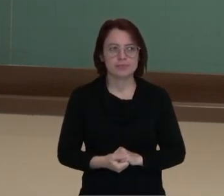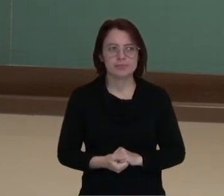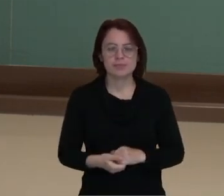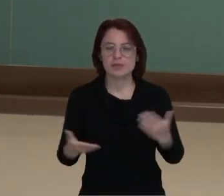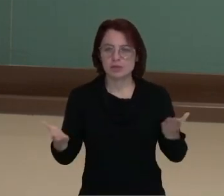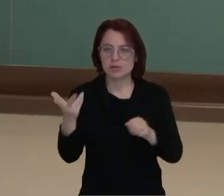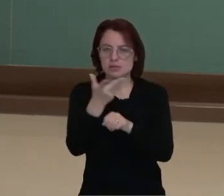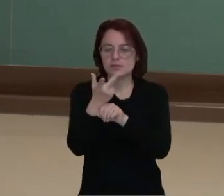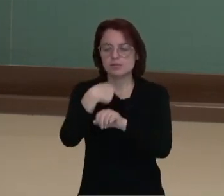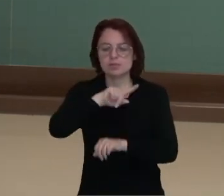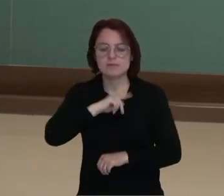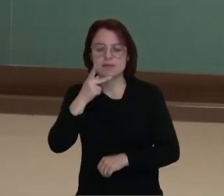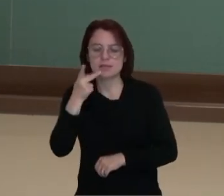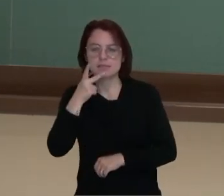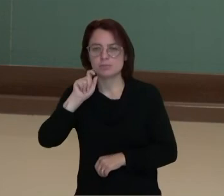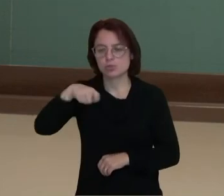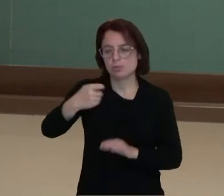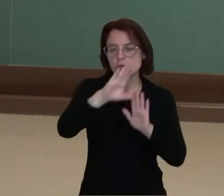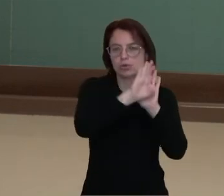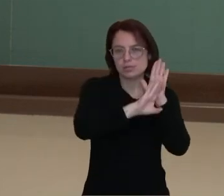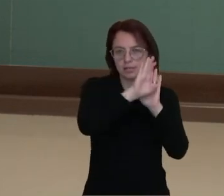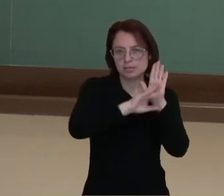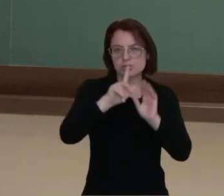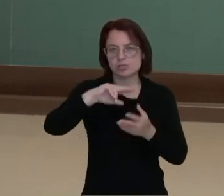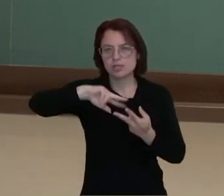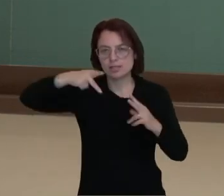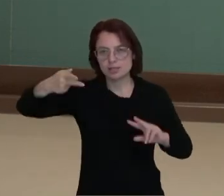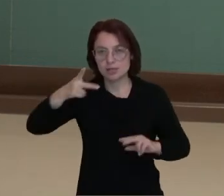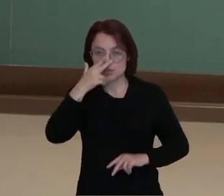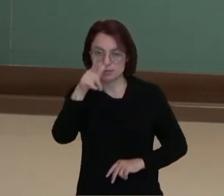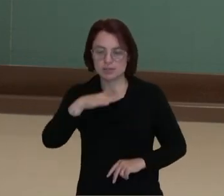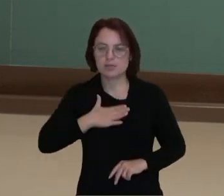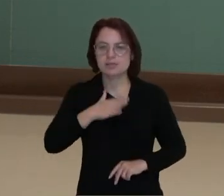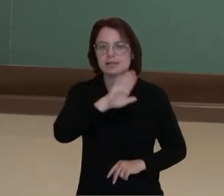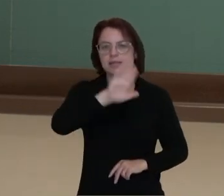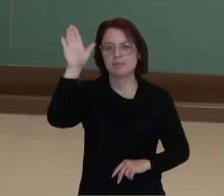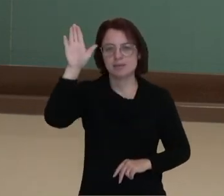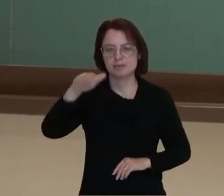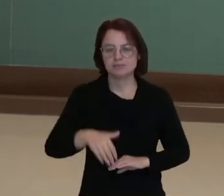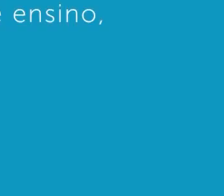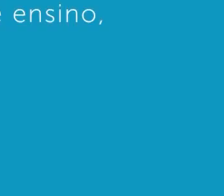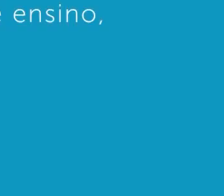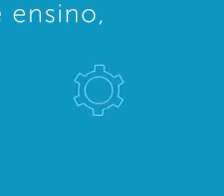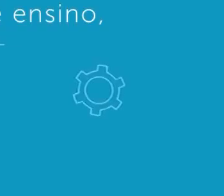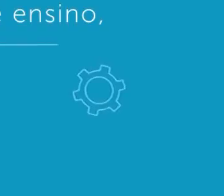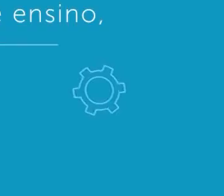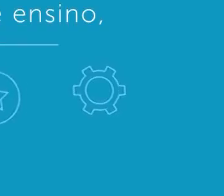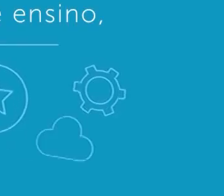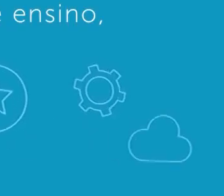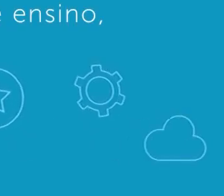Então, nesse vídeo nós falamos alguns conceitos genéticos. Espero que vocês tenham gostado. Até breve!